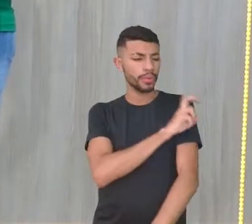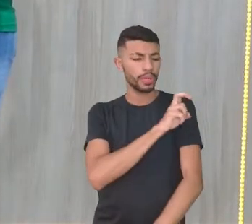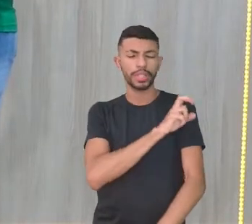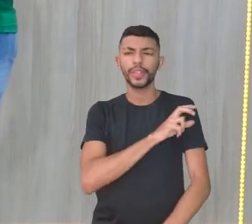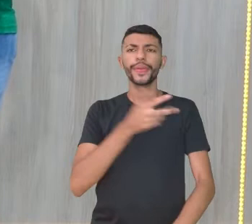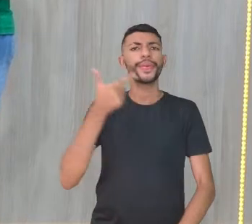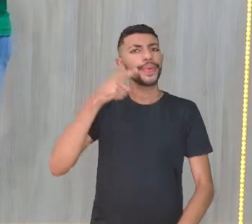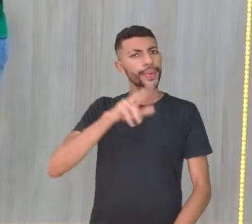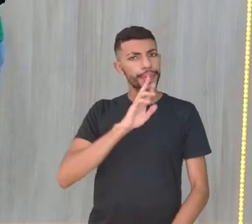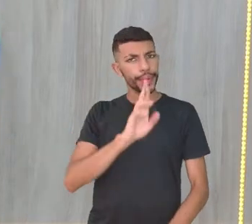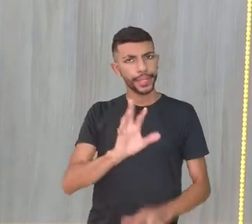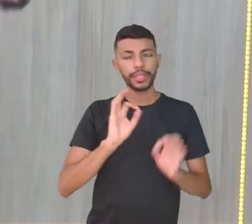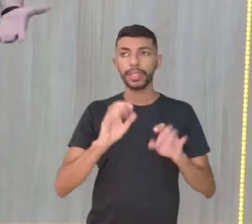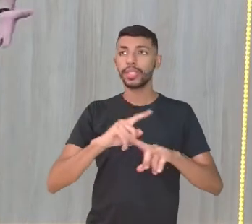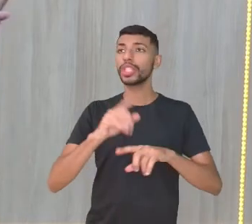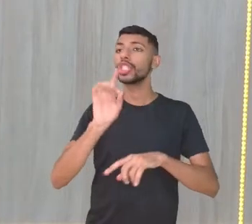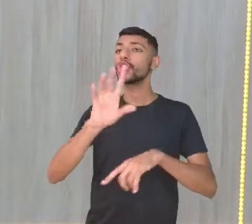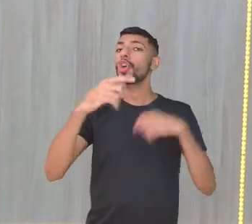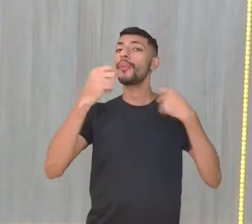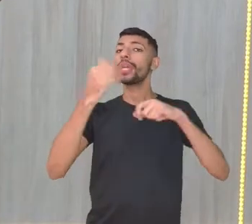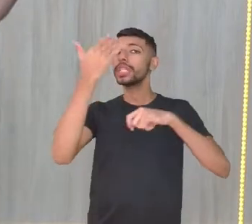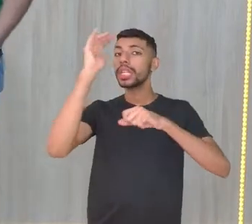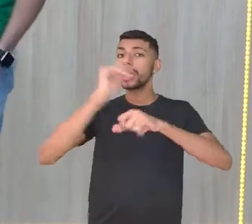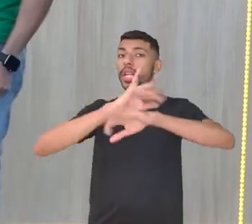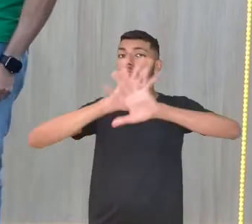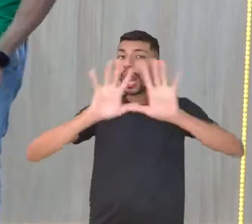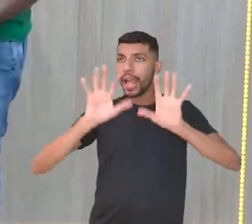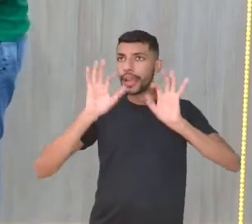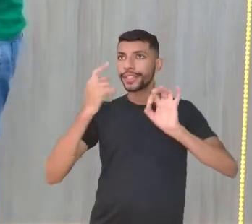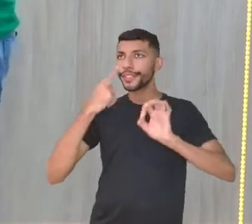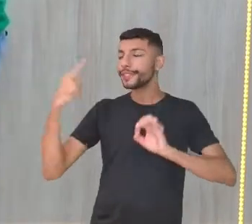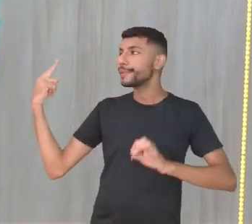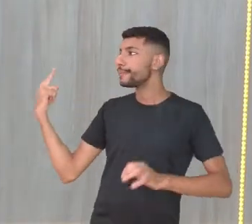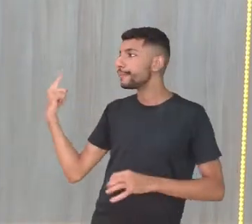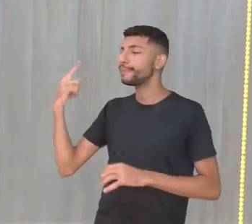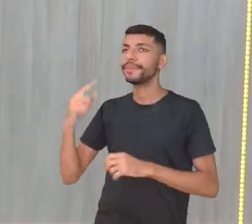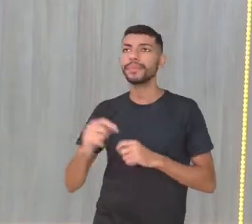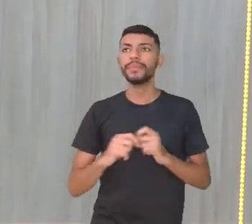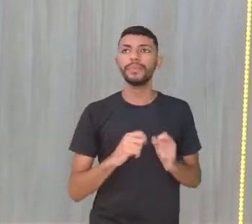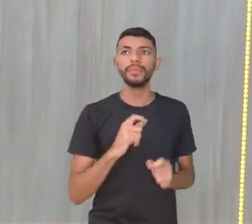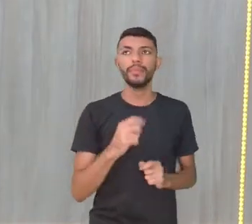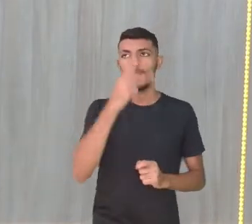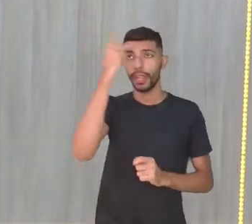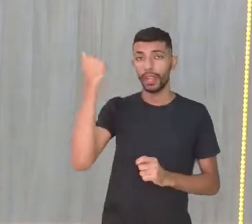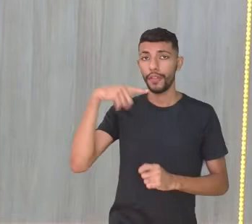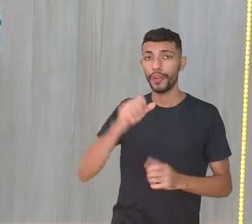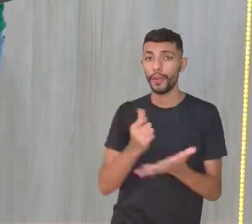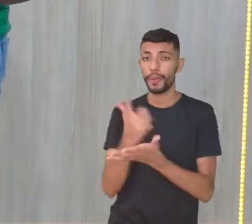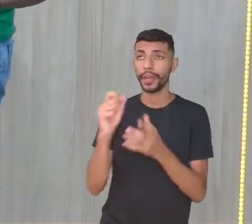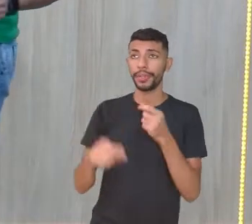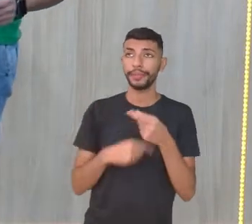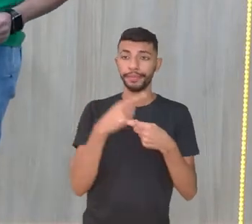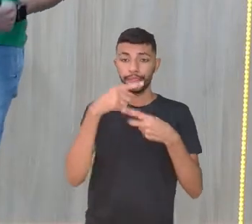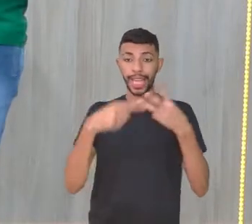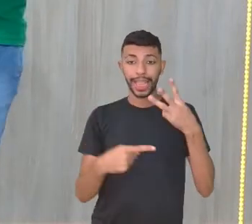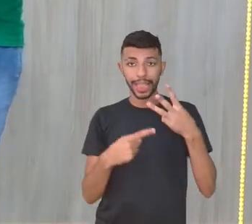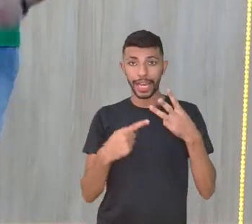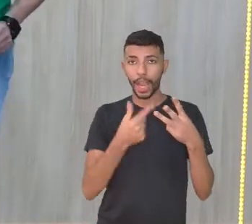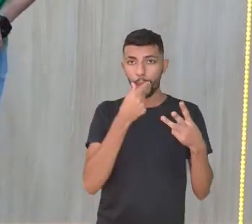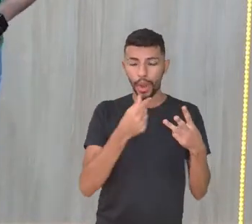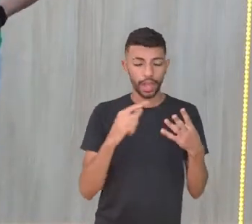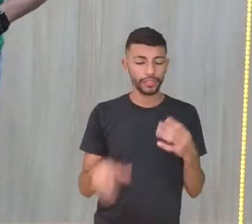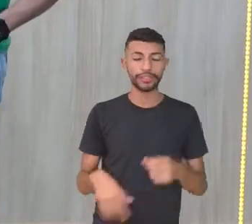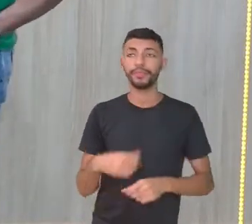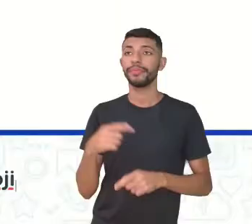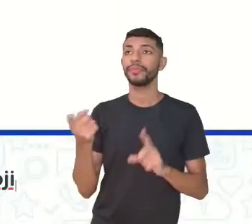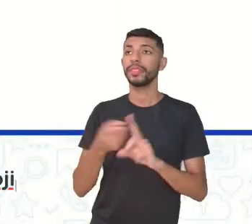boa. Basta você ter o entendimento dela, certo? Então, observe aí que essa pessoa ela foi comprar 3 pacotes de bolacha, uma